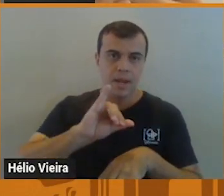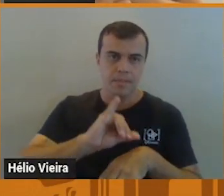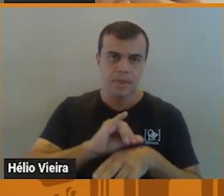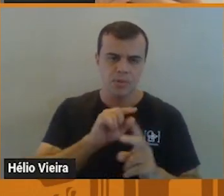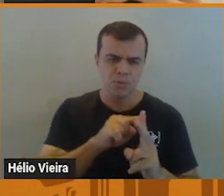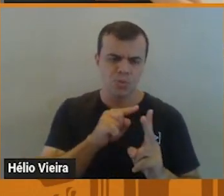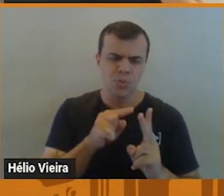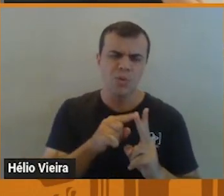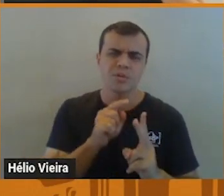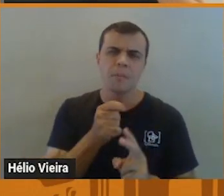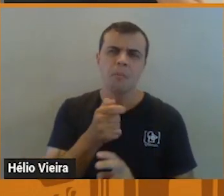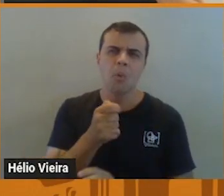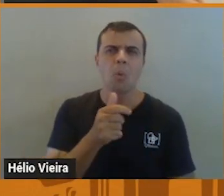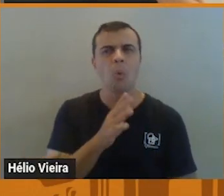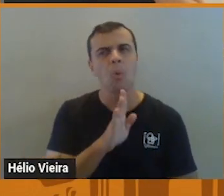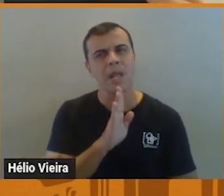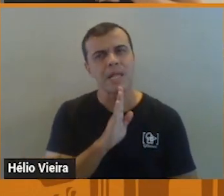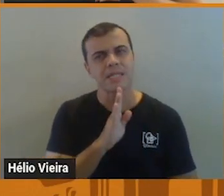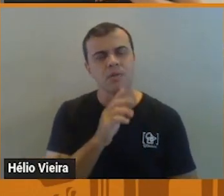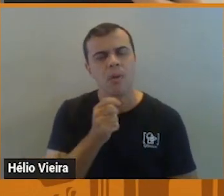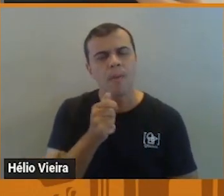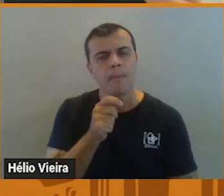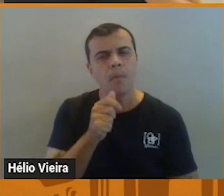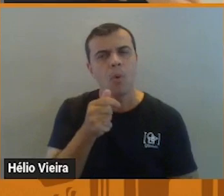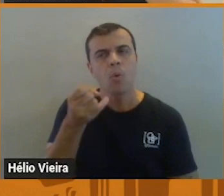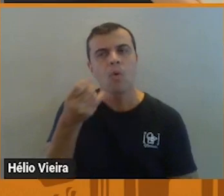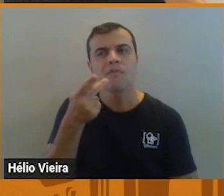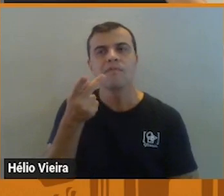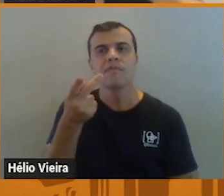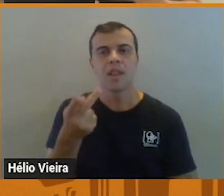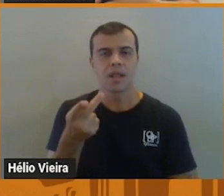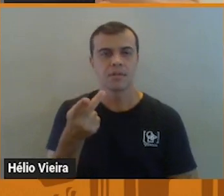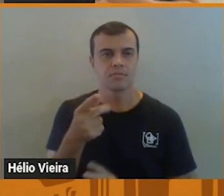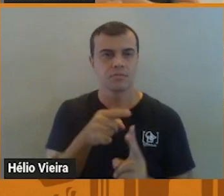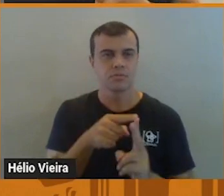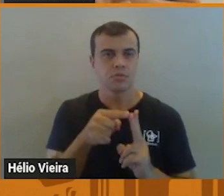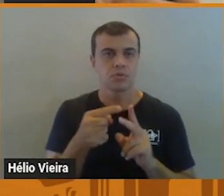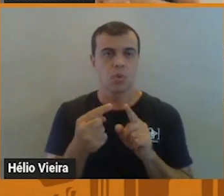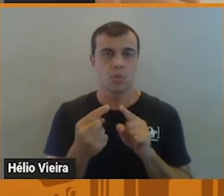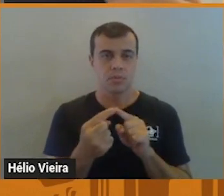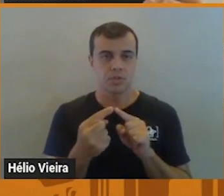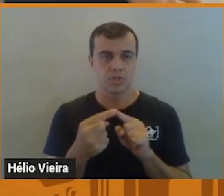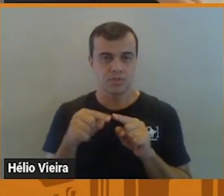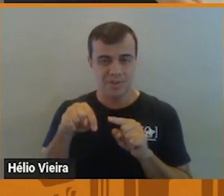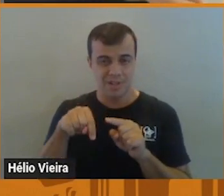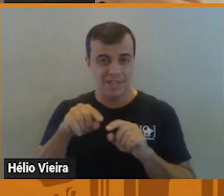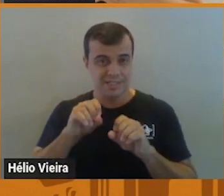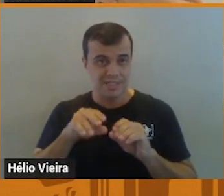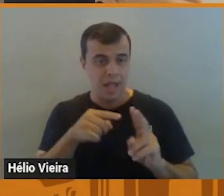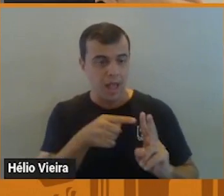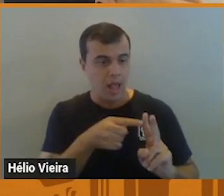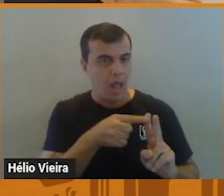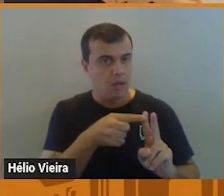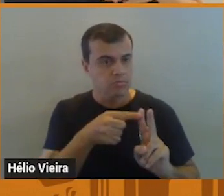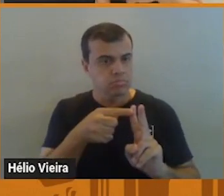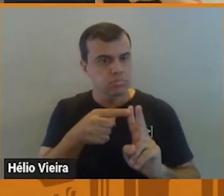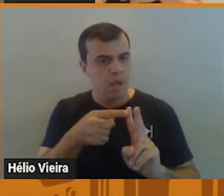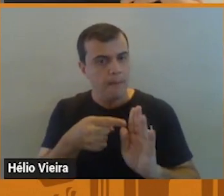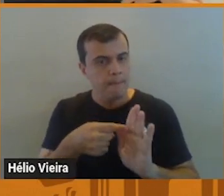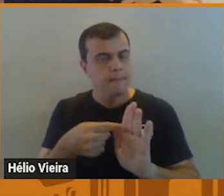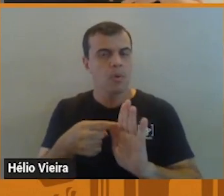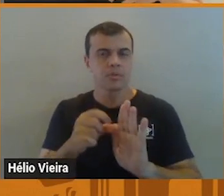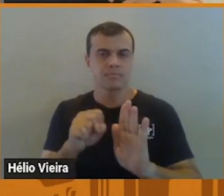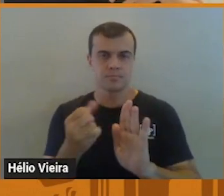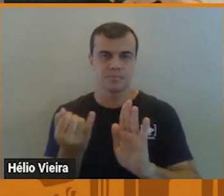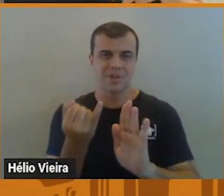são pouco conhecidos ou são pouco referidos, né, e um dos objetivos da formação é justamente trazer luz a esses personagens